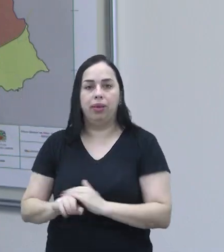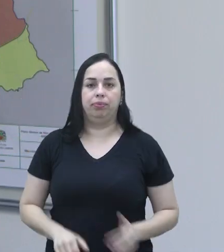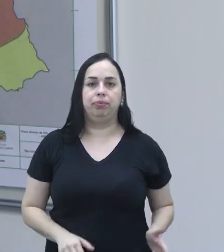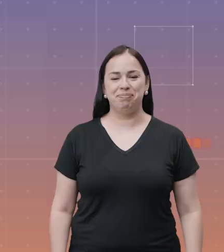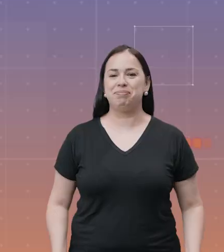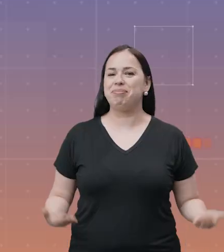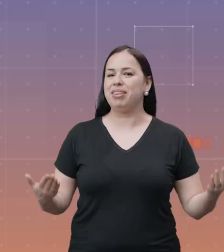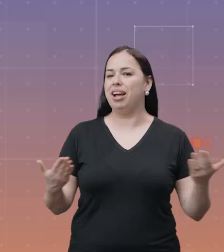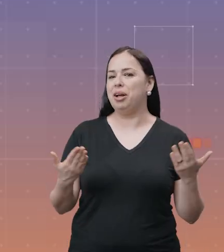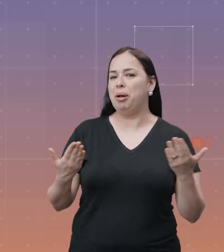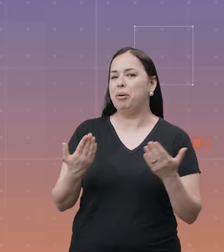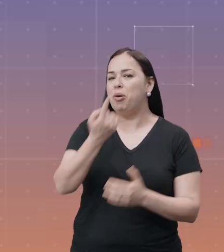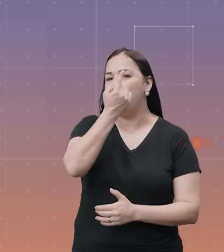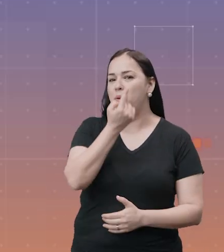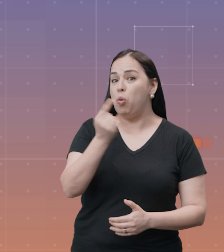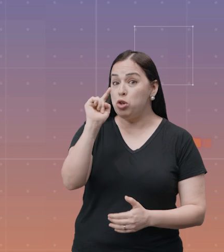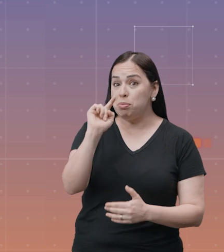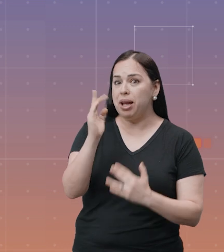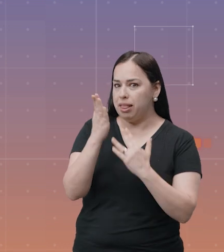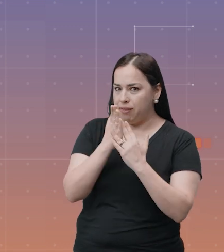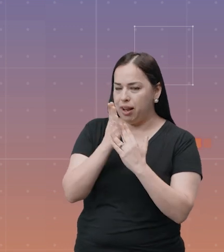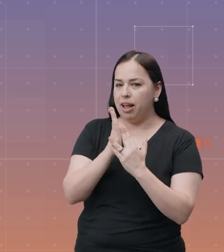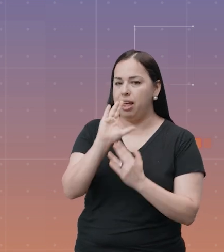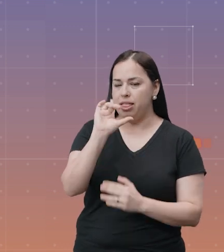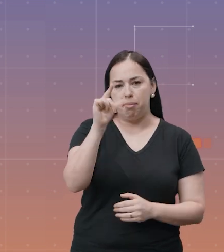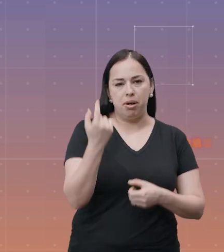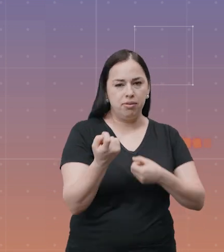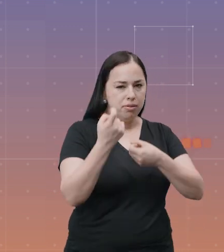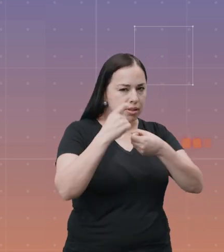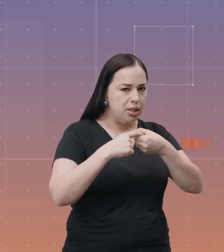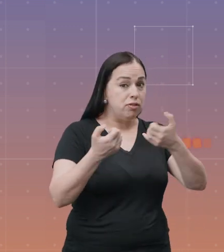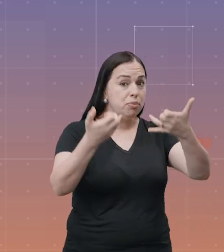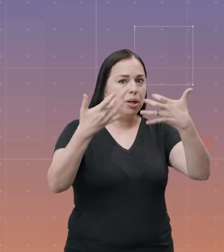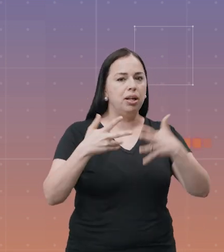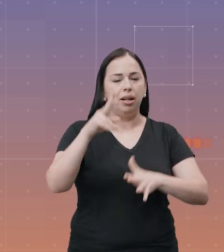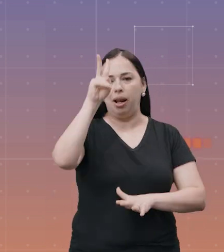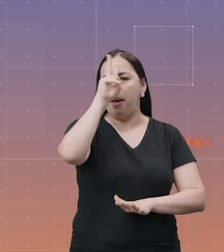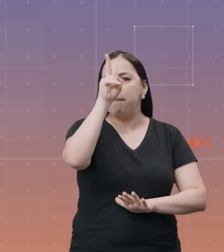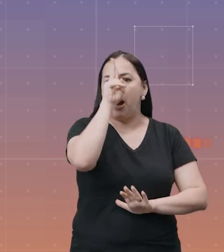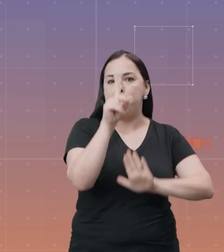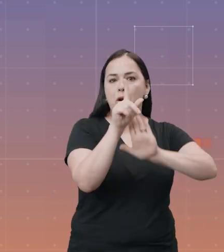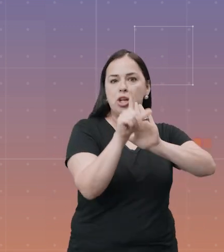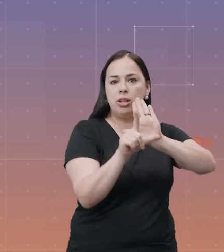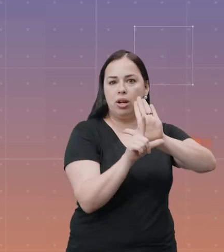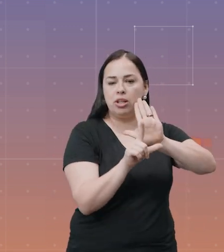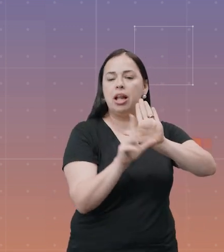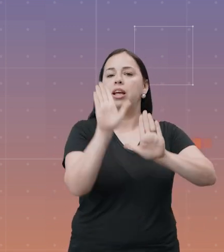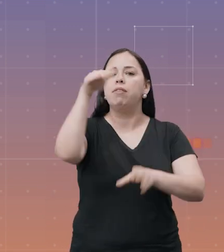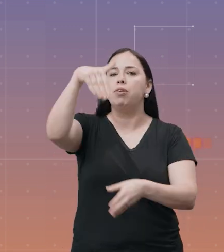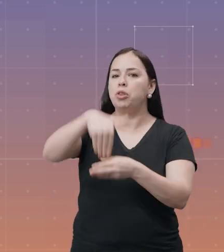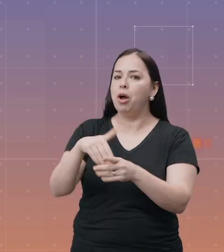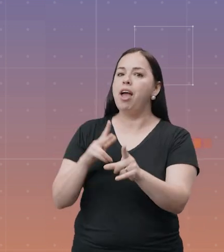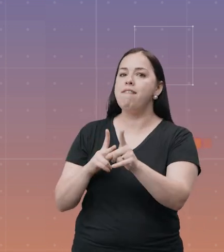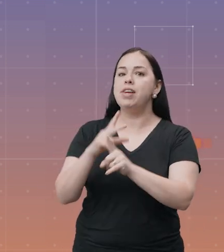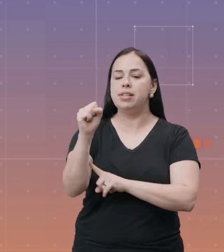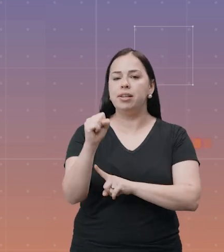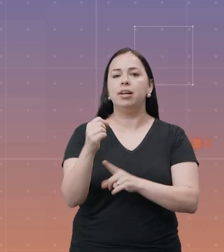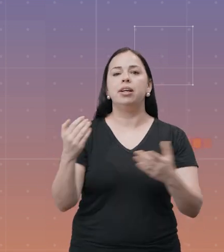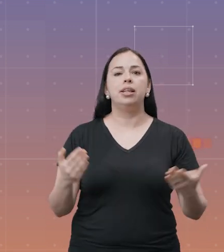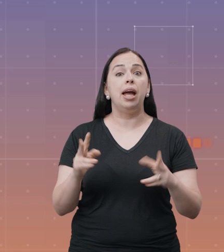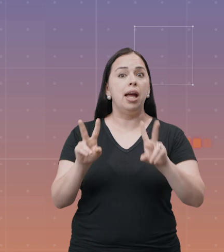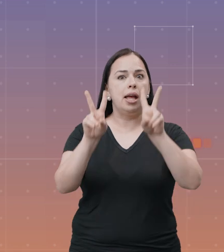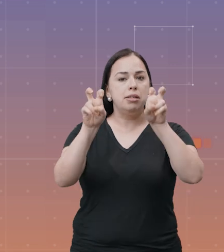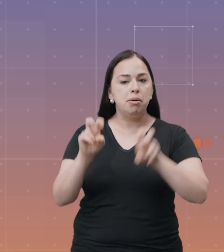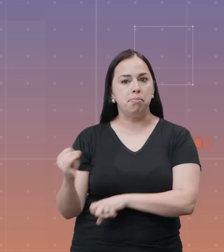de água. Chegamos no nosso último intervalo e, na volta, vamos relembrar projetos de lei aprovados em 2024